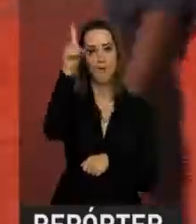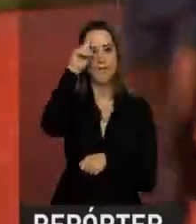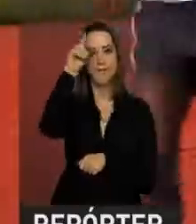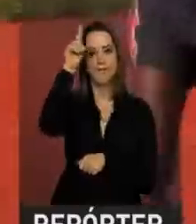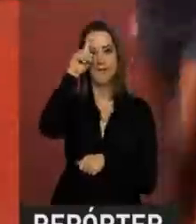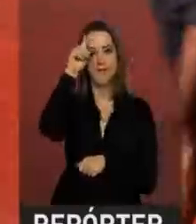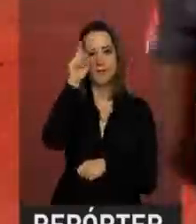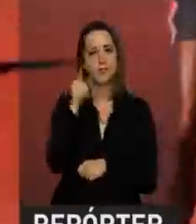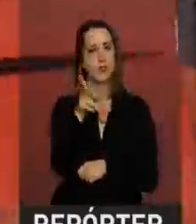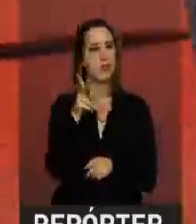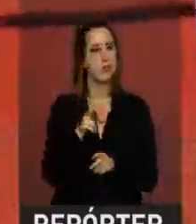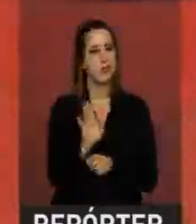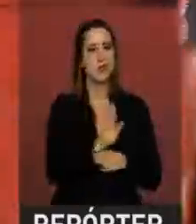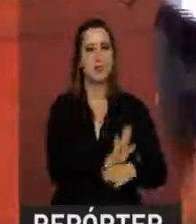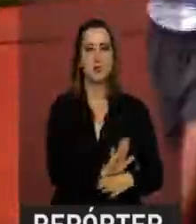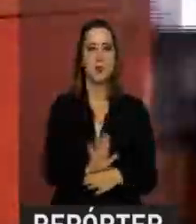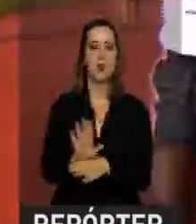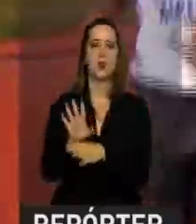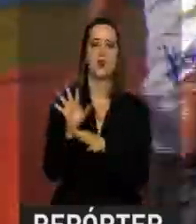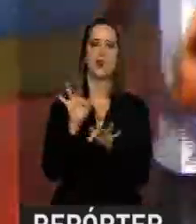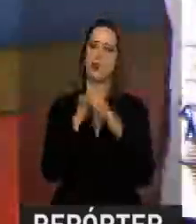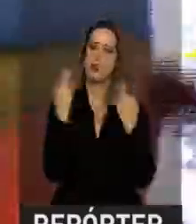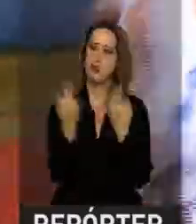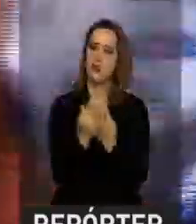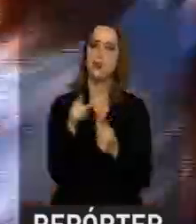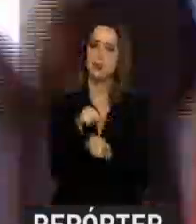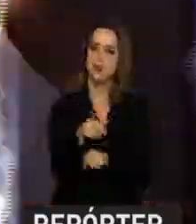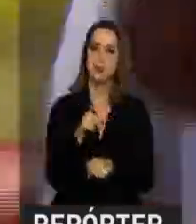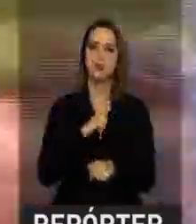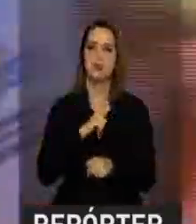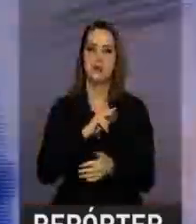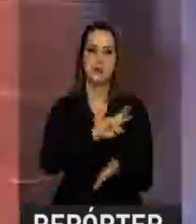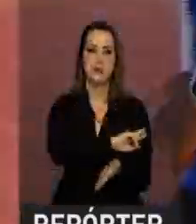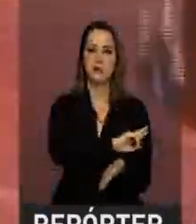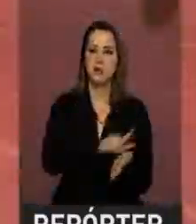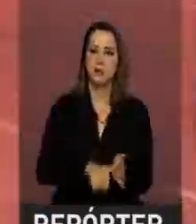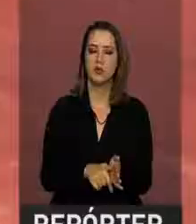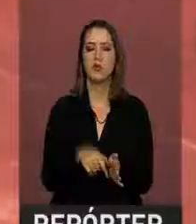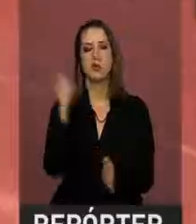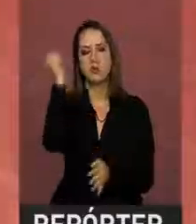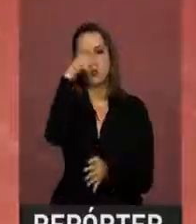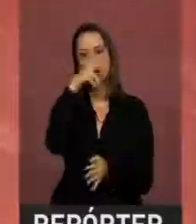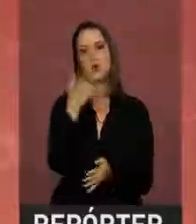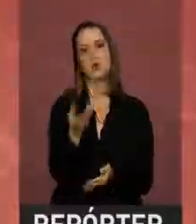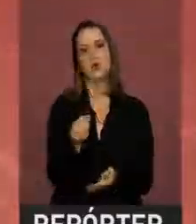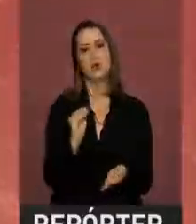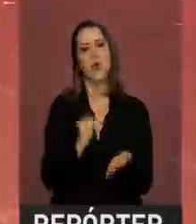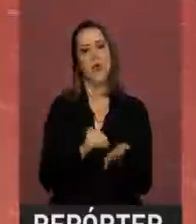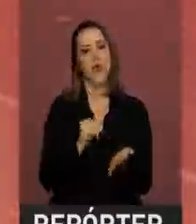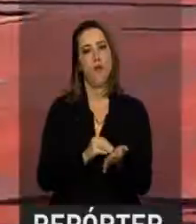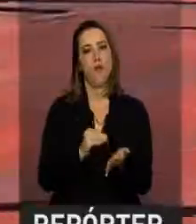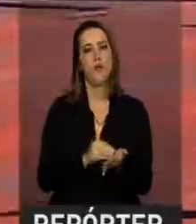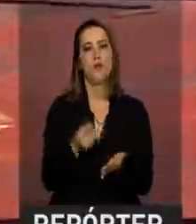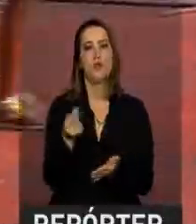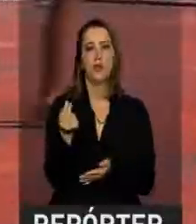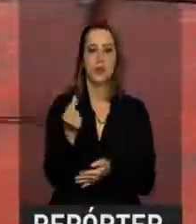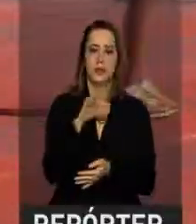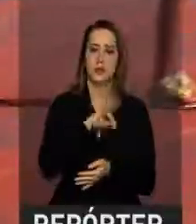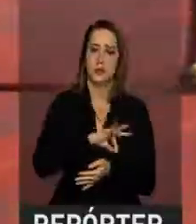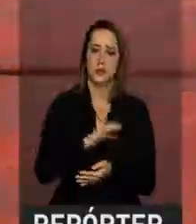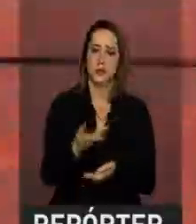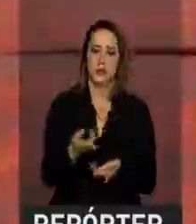mesmo com o apoio da família ele passou por diversas dificuldades principalmente com a falta de patrocínio pra